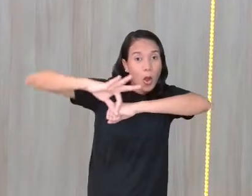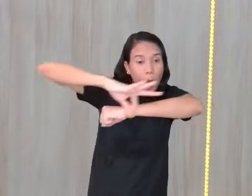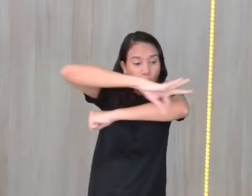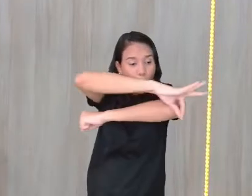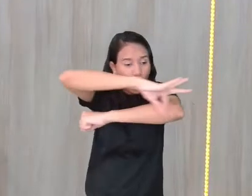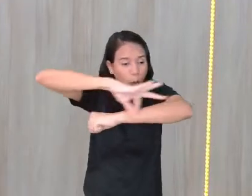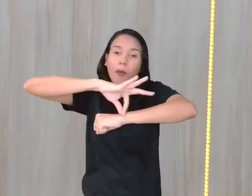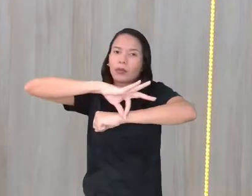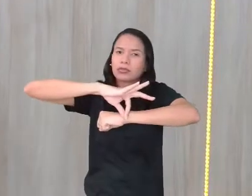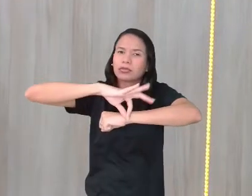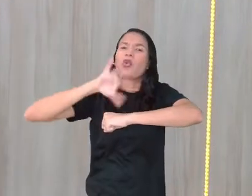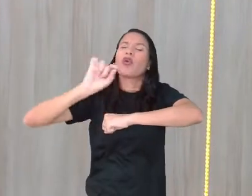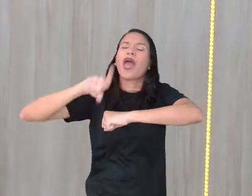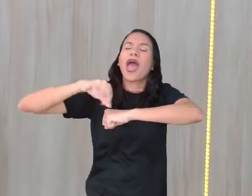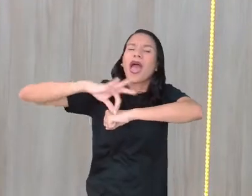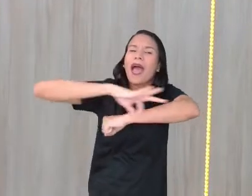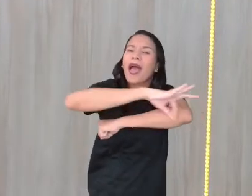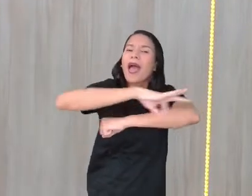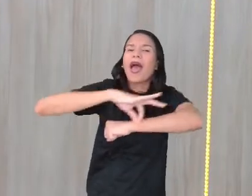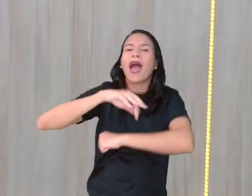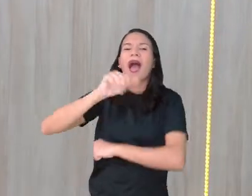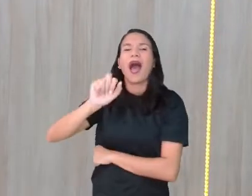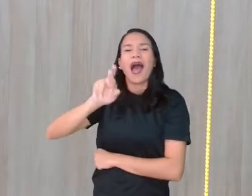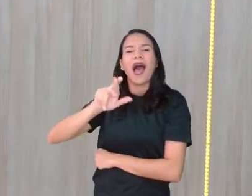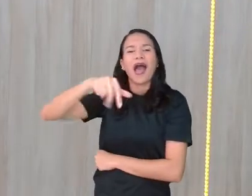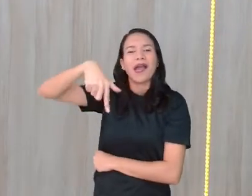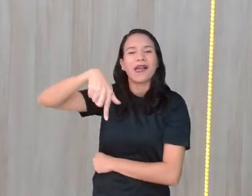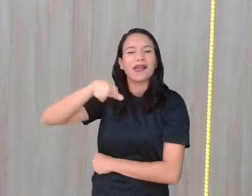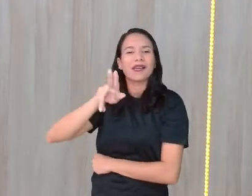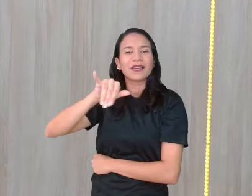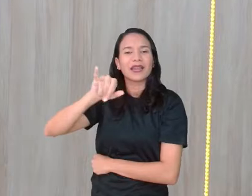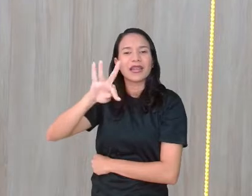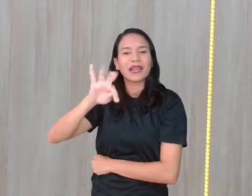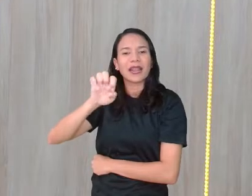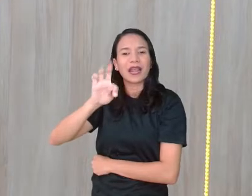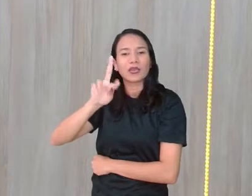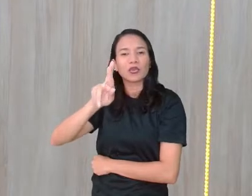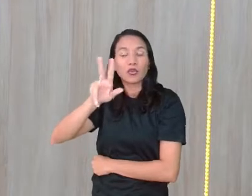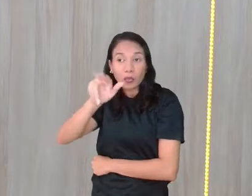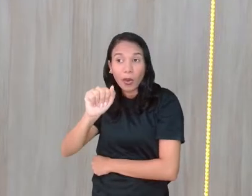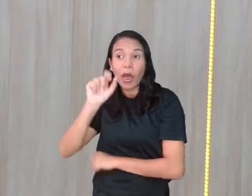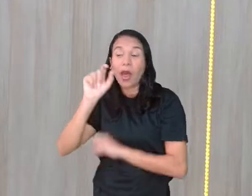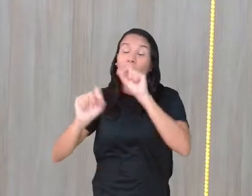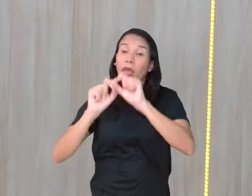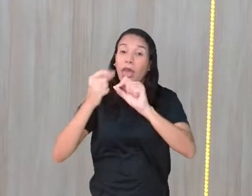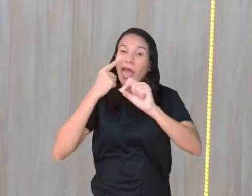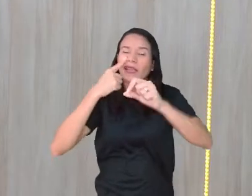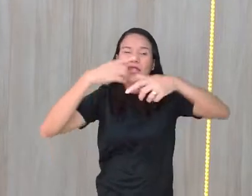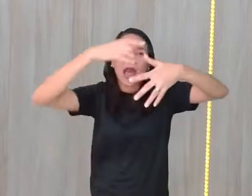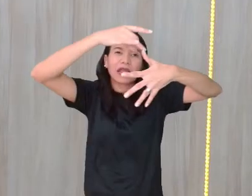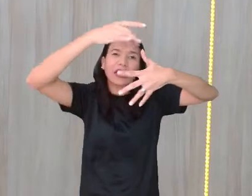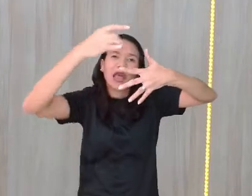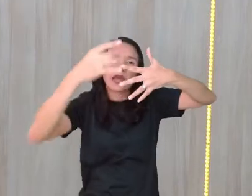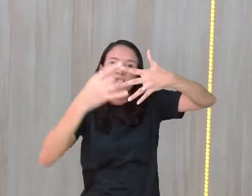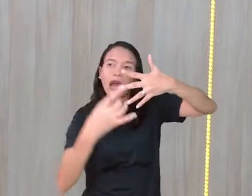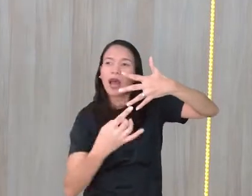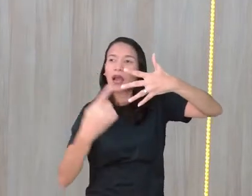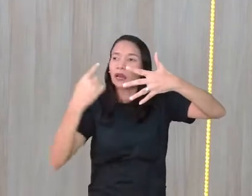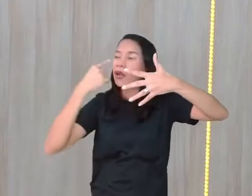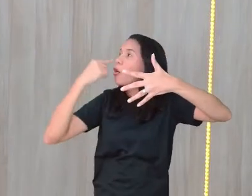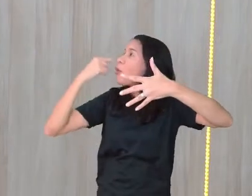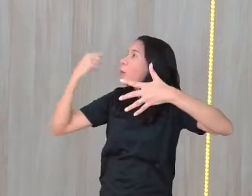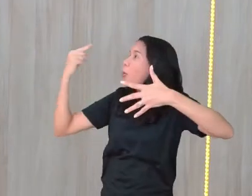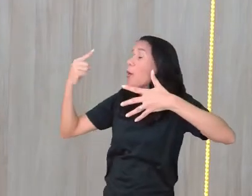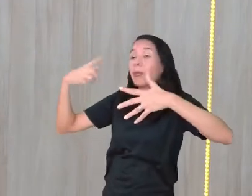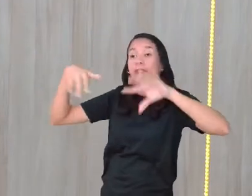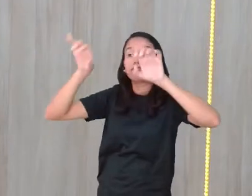é traço arquitetônico, professor? Que a gente escuta falar tantas vezes, ninguém explica, né? Traço arquitetônico é justamente, ó, essa varandinha aqui,